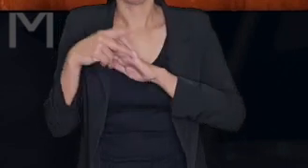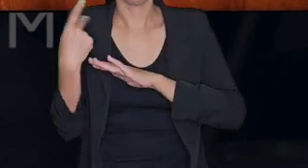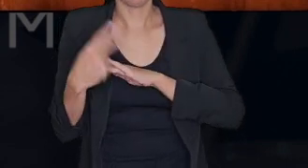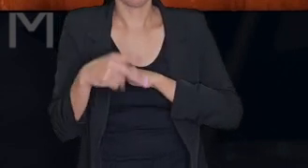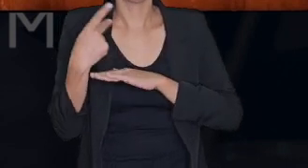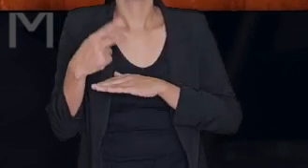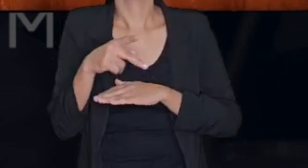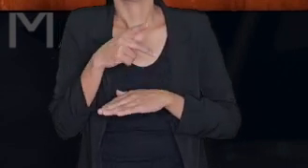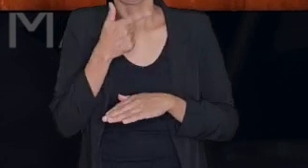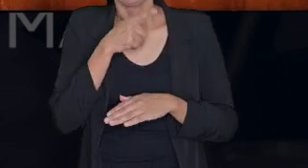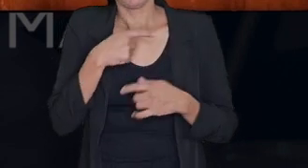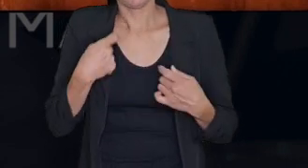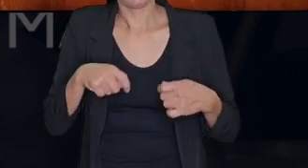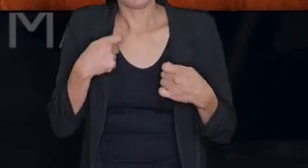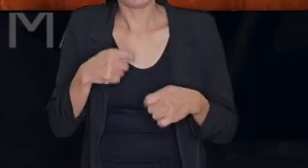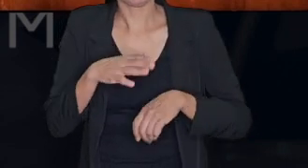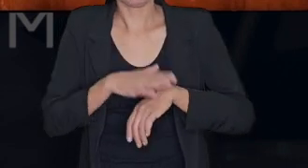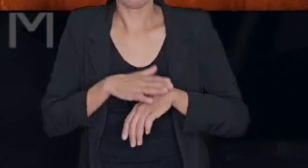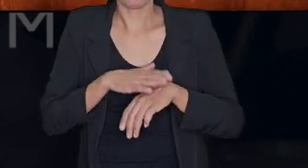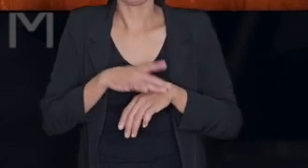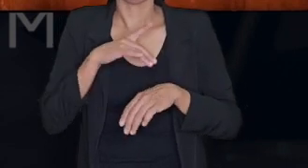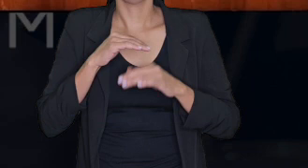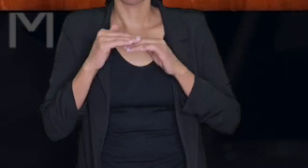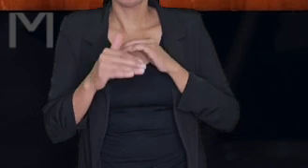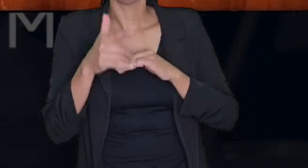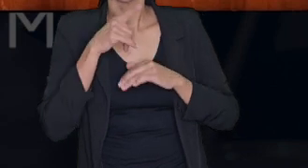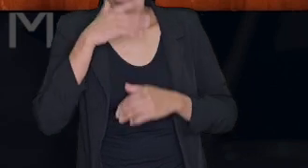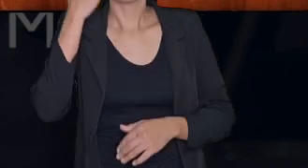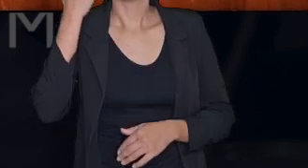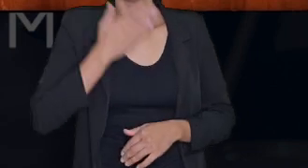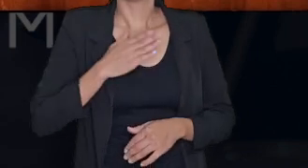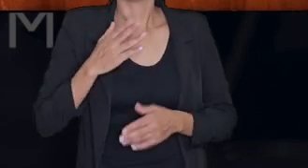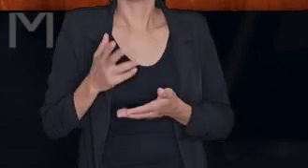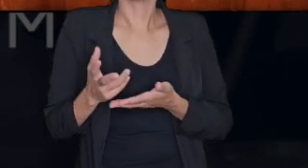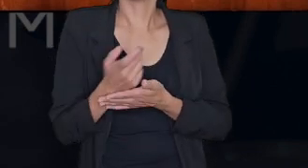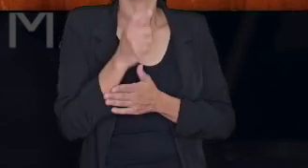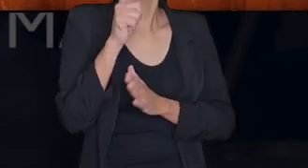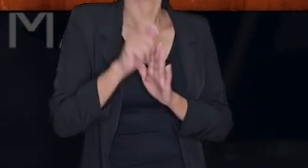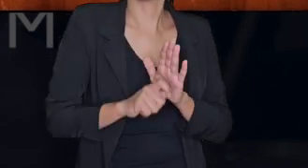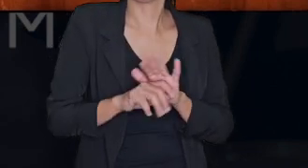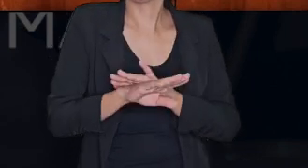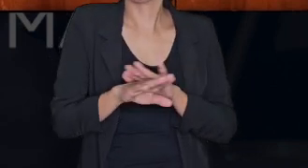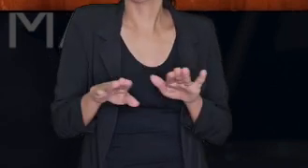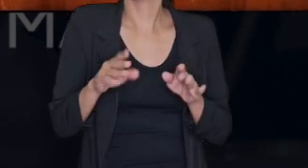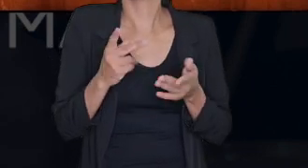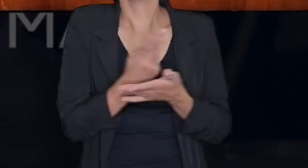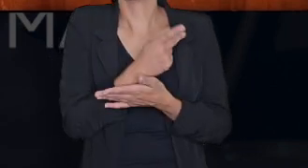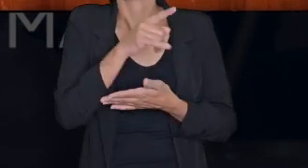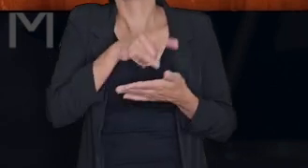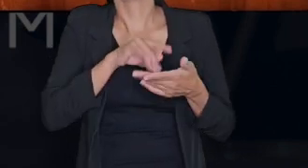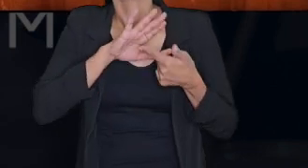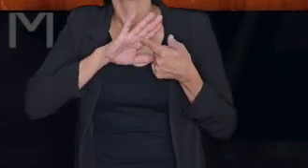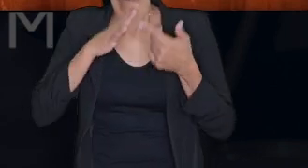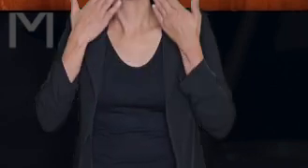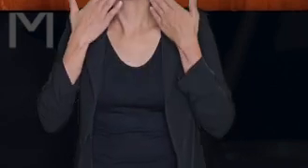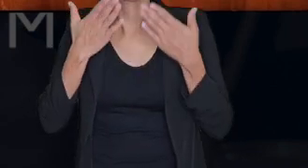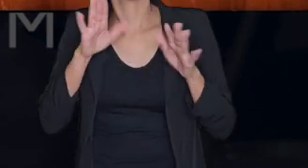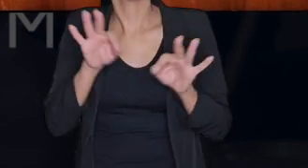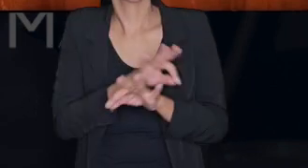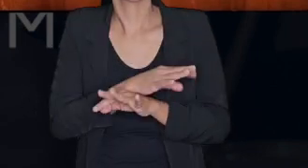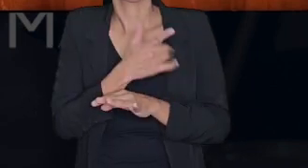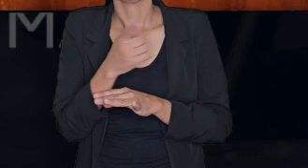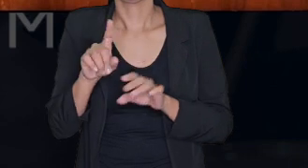responder a esse clamor, essas demandas, sem controverter essas situações, quando eu tiver estabilidade na arrecadação